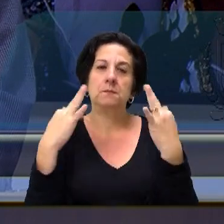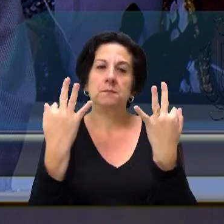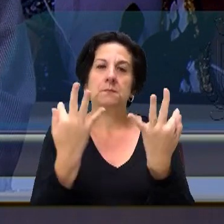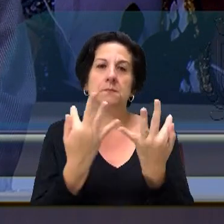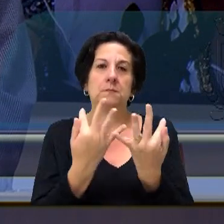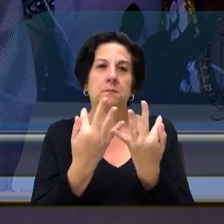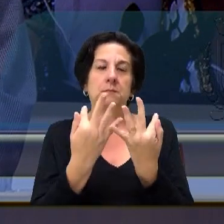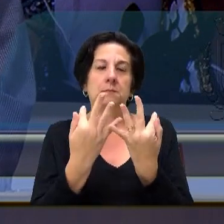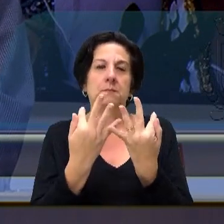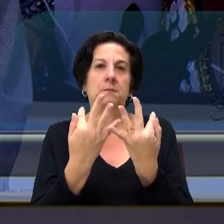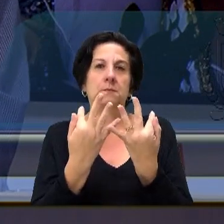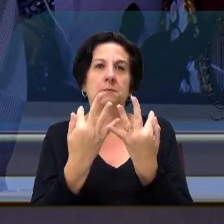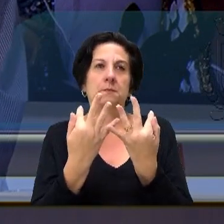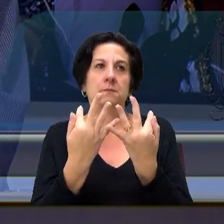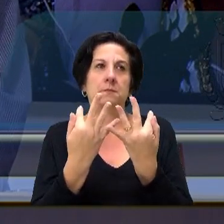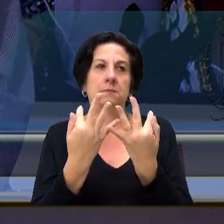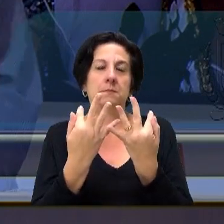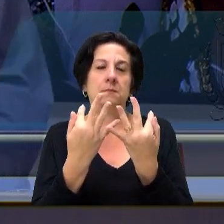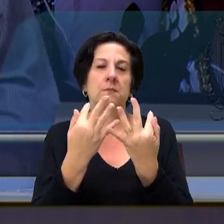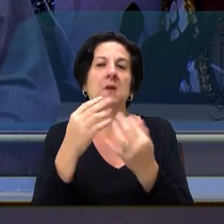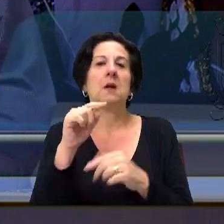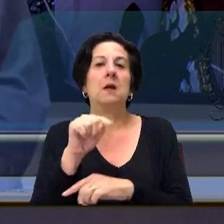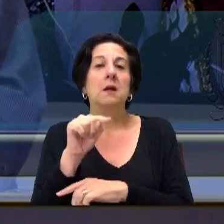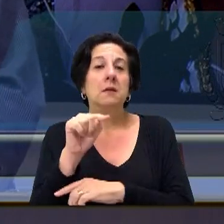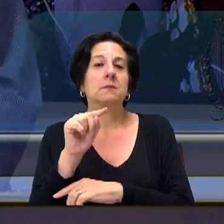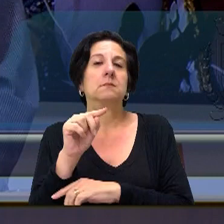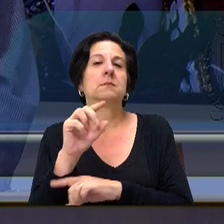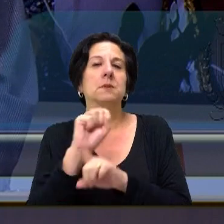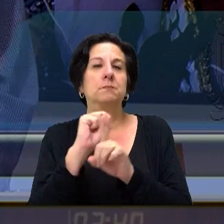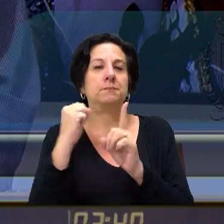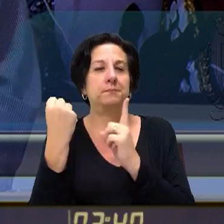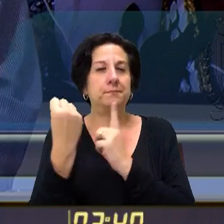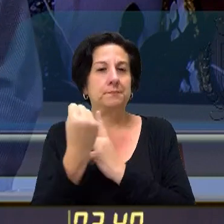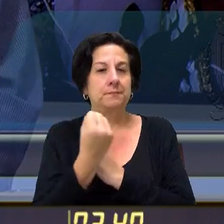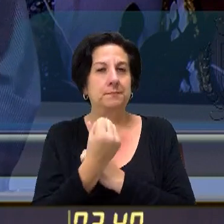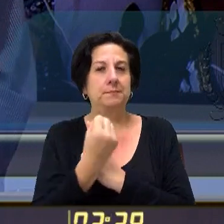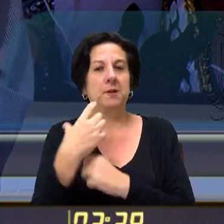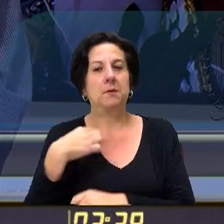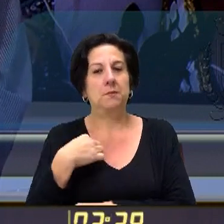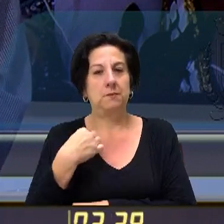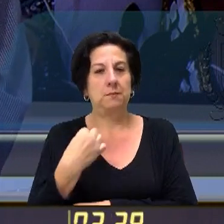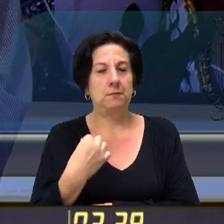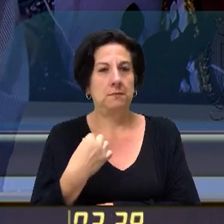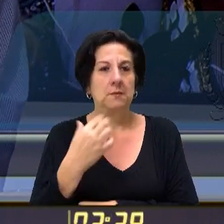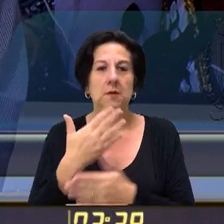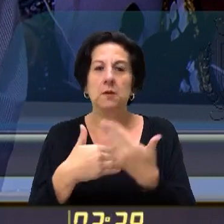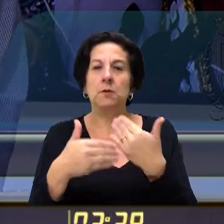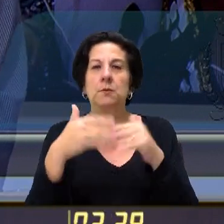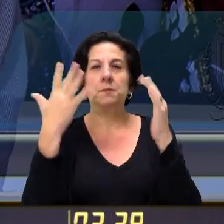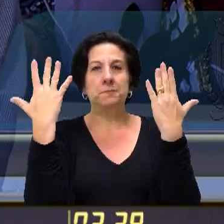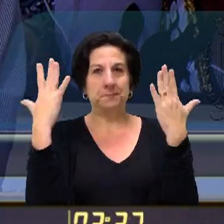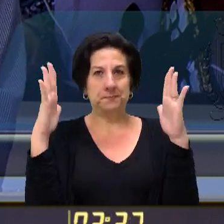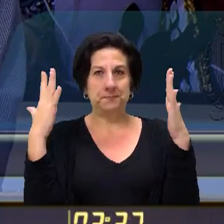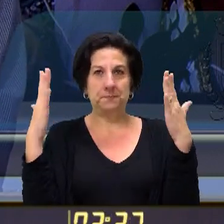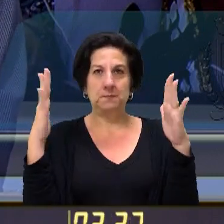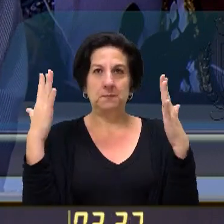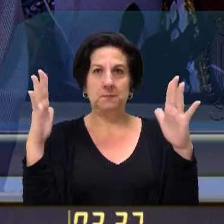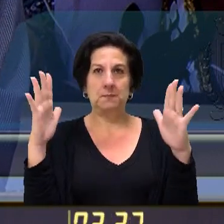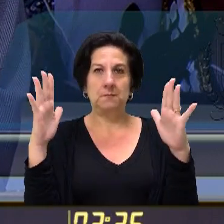sejam beneficiadas dessa ação social e voluntária. Todos lá de parabéns.